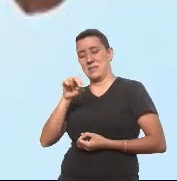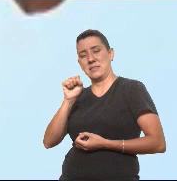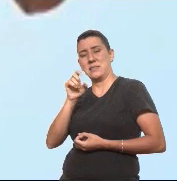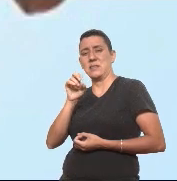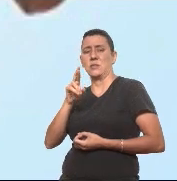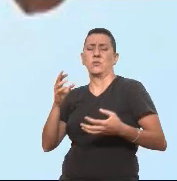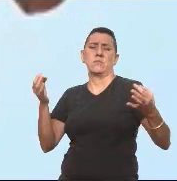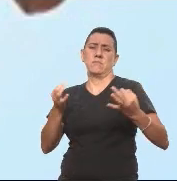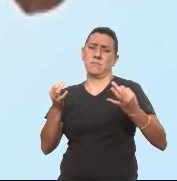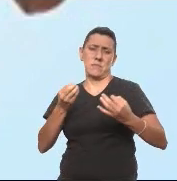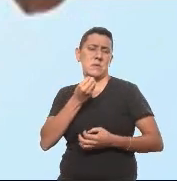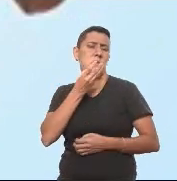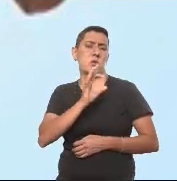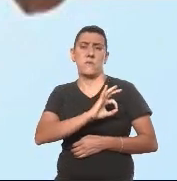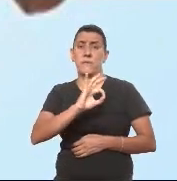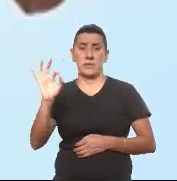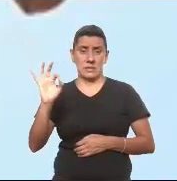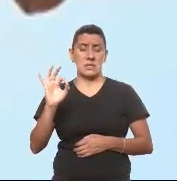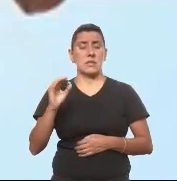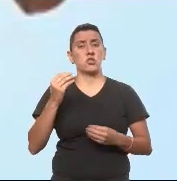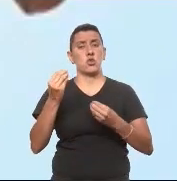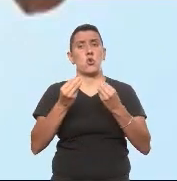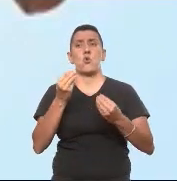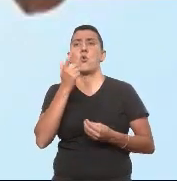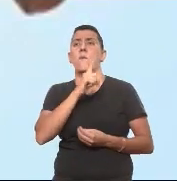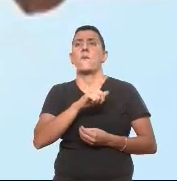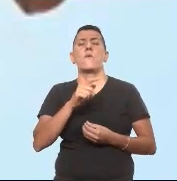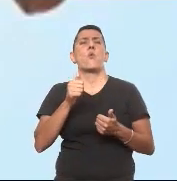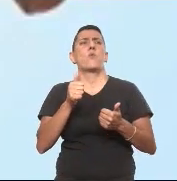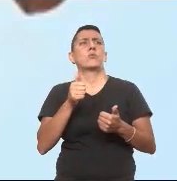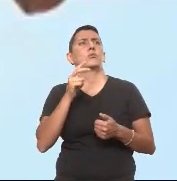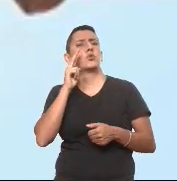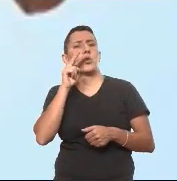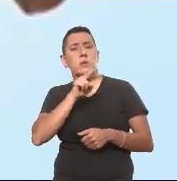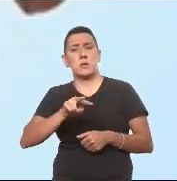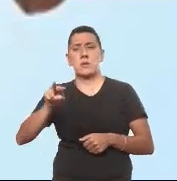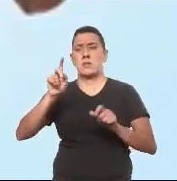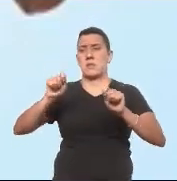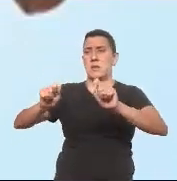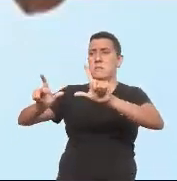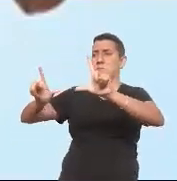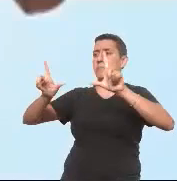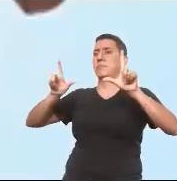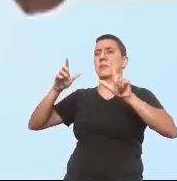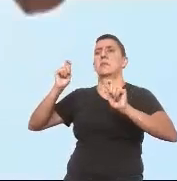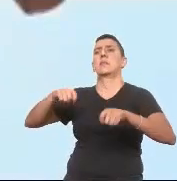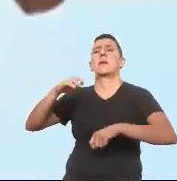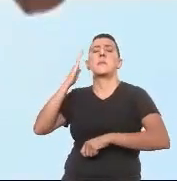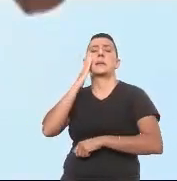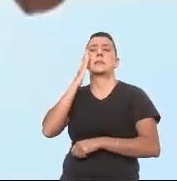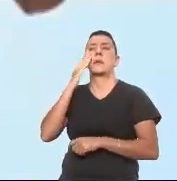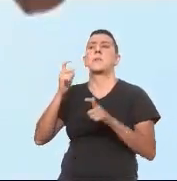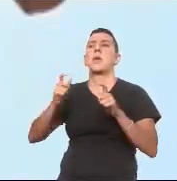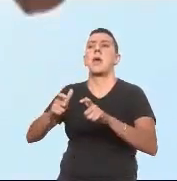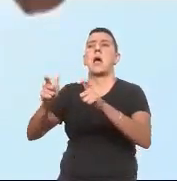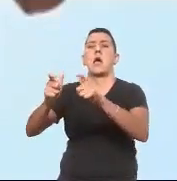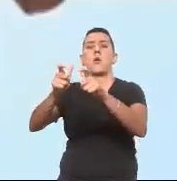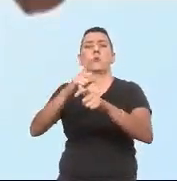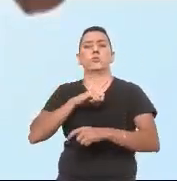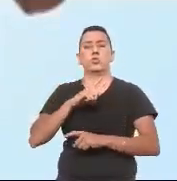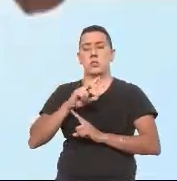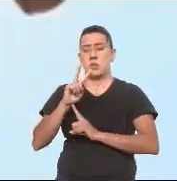eficiente né então aqui para mostrar como isso funciona tem todo o mapeamento da minha cidade eu sei exatamente onde tem as vagas